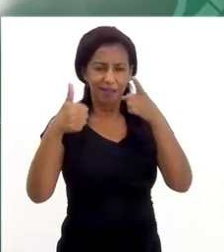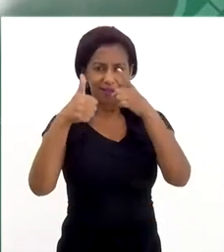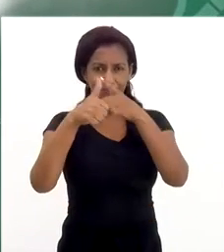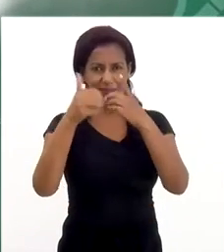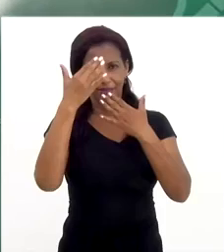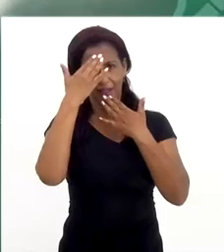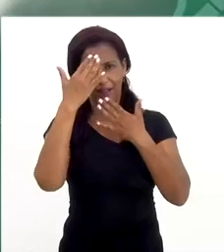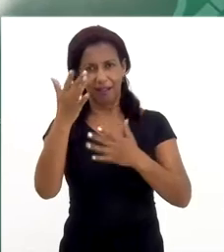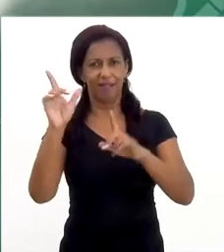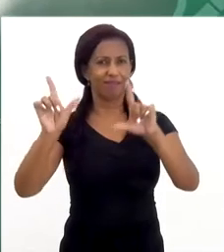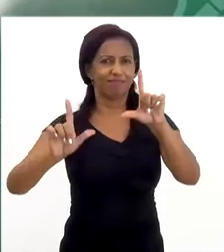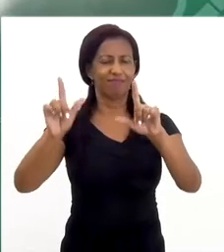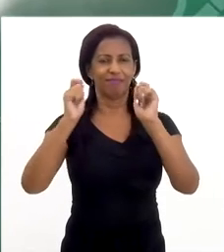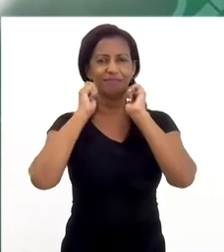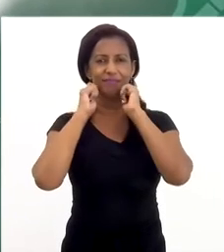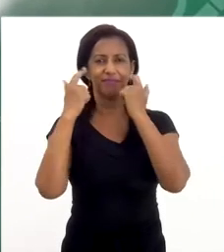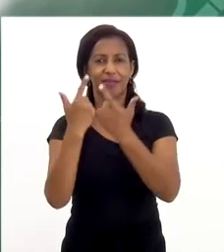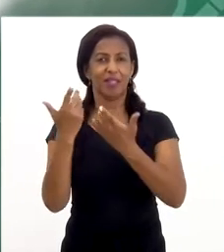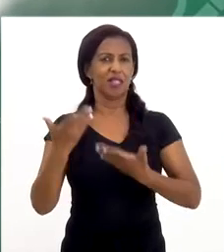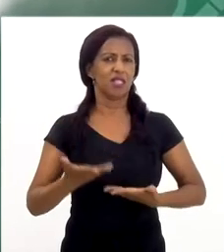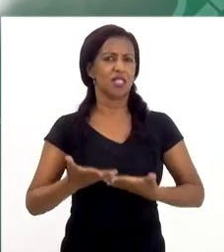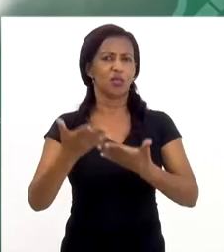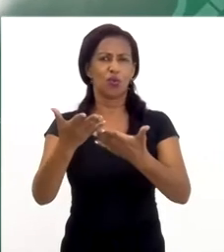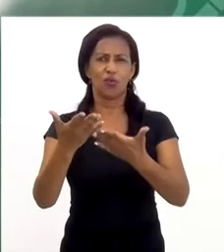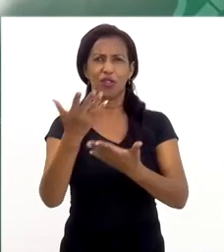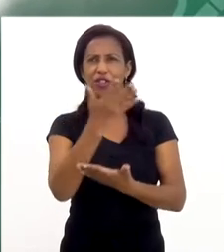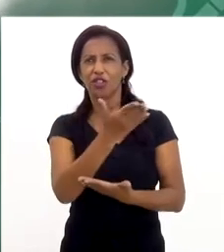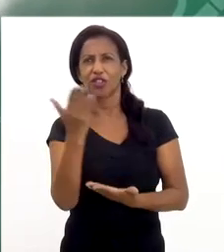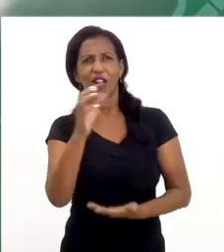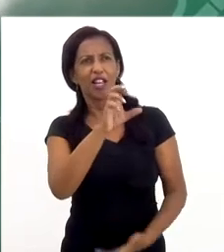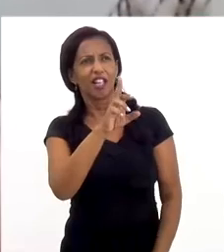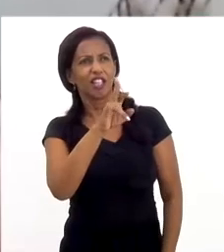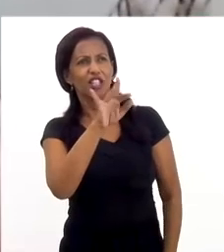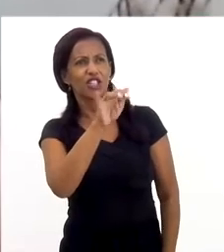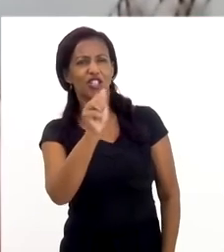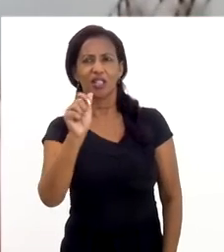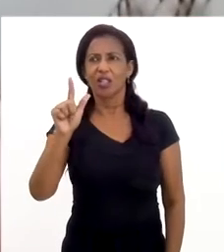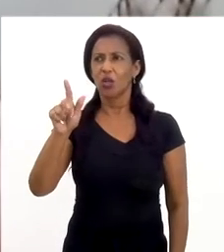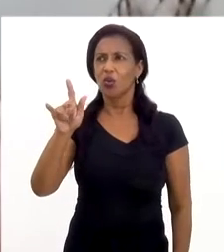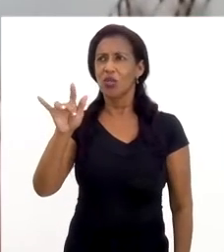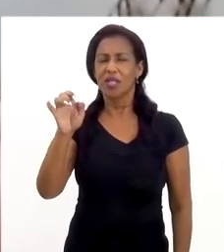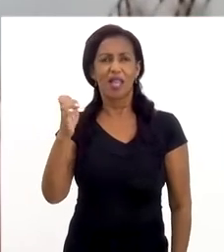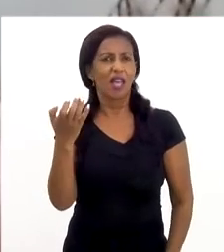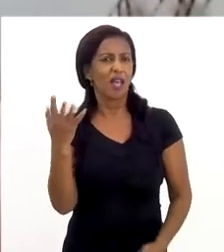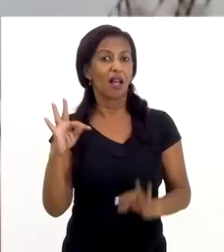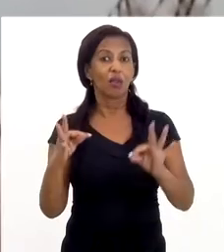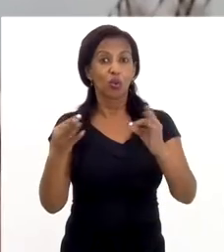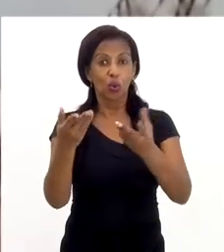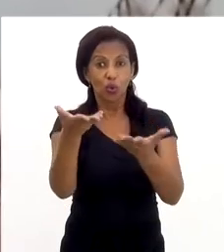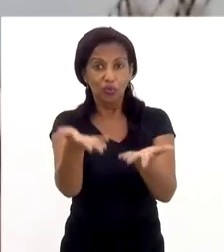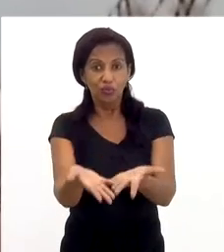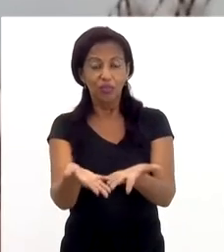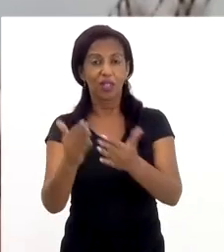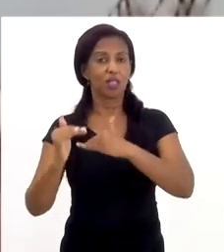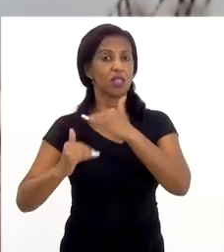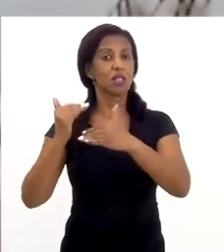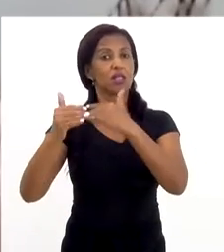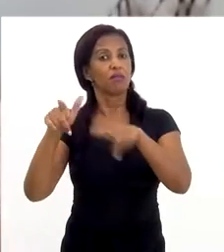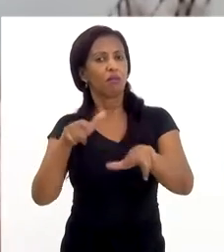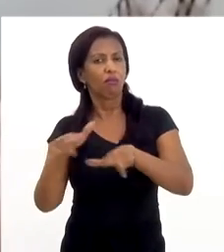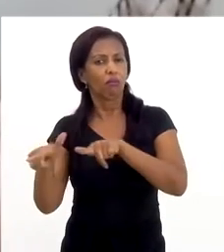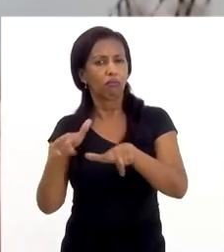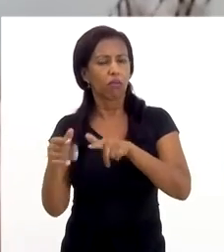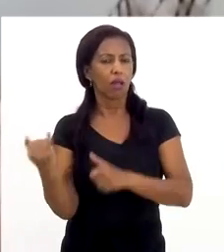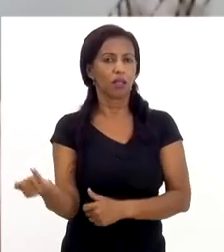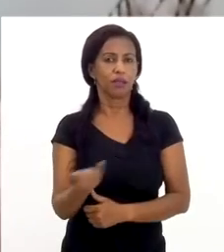agradecendo primeiramente que a TV alerj esse convite as convidadas a Cristiane a Lucinéia a todos vocês